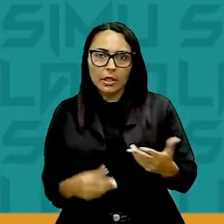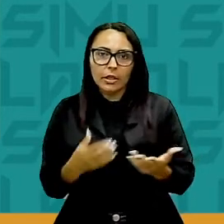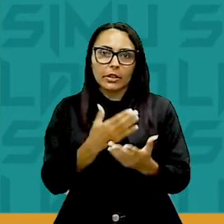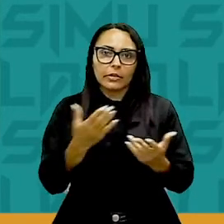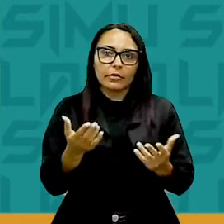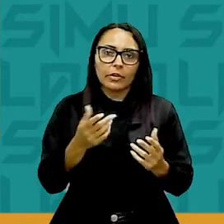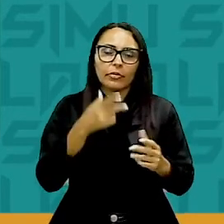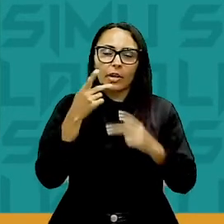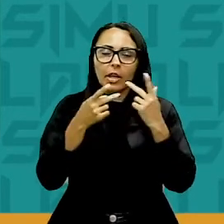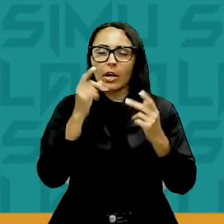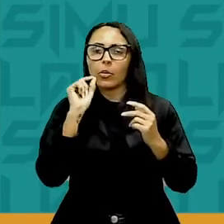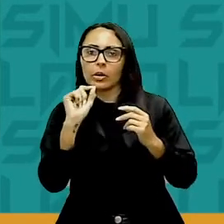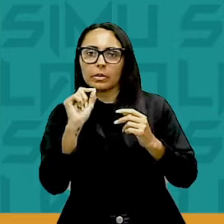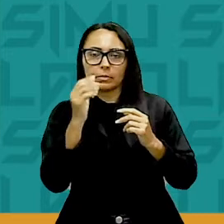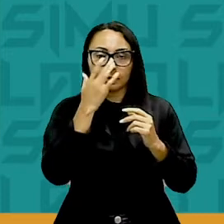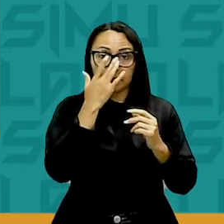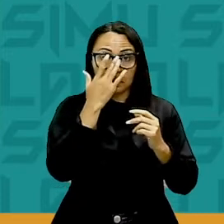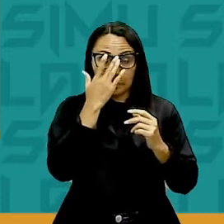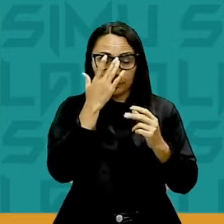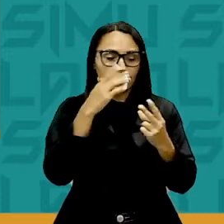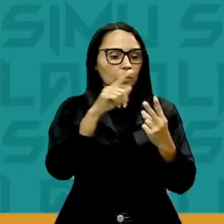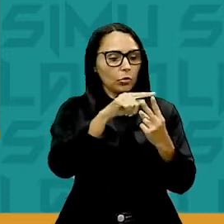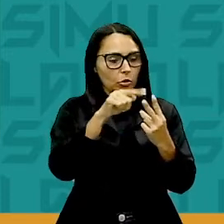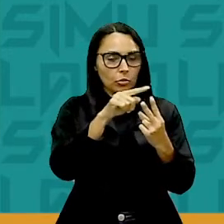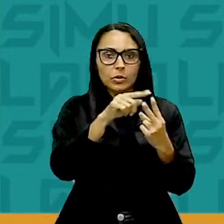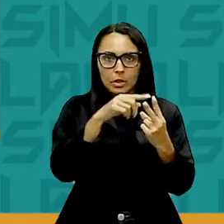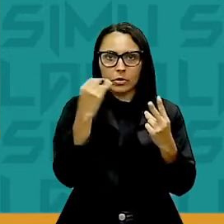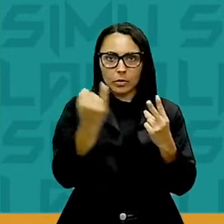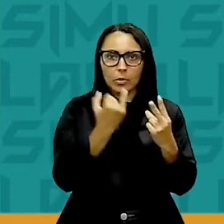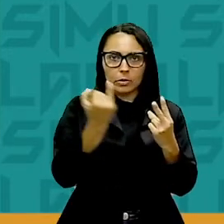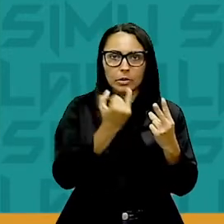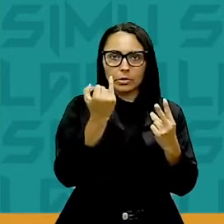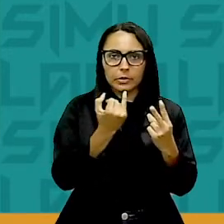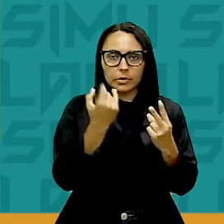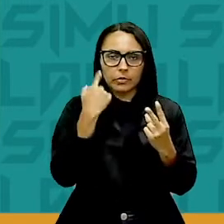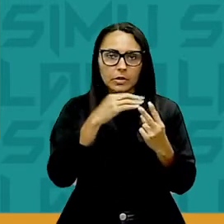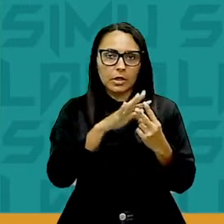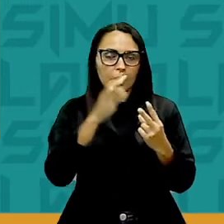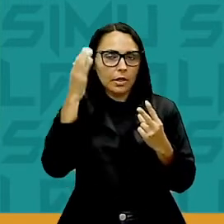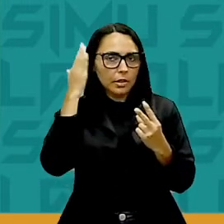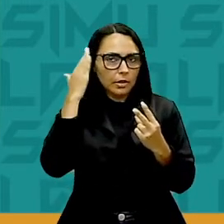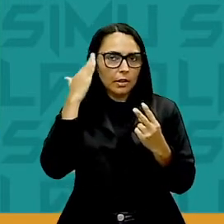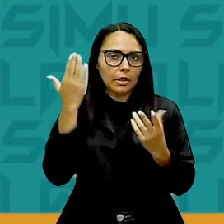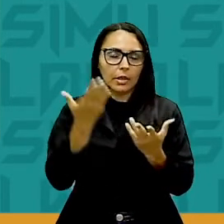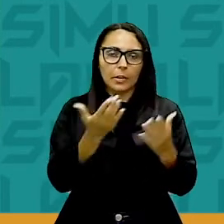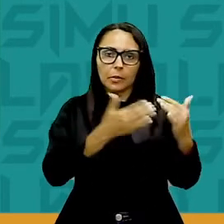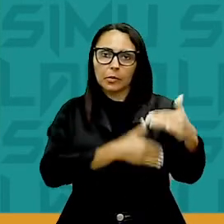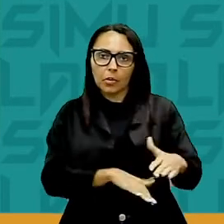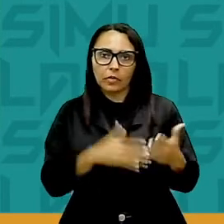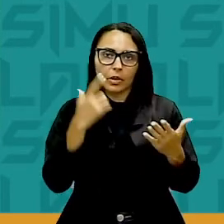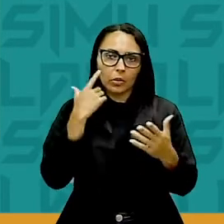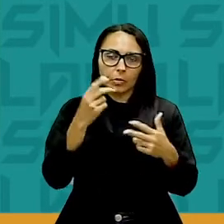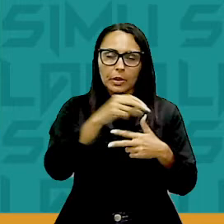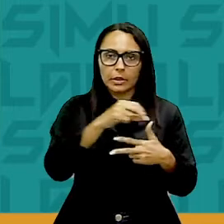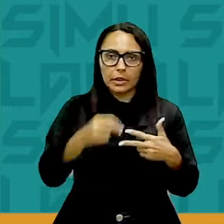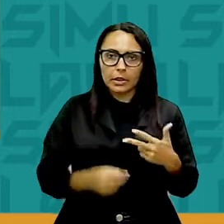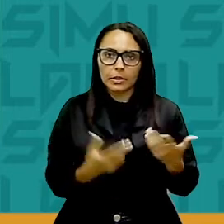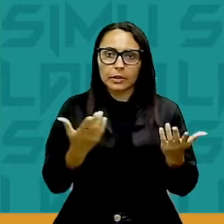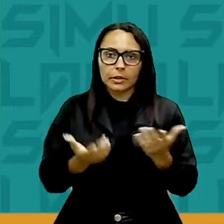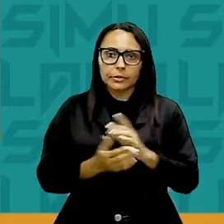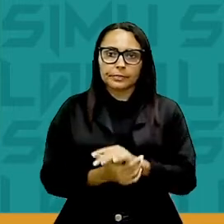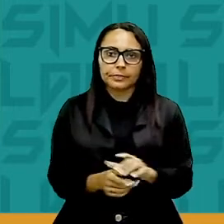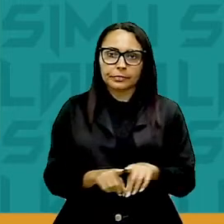quê? Sobre duas coisas que são necessárias você entender em provas como essa do Enem, principalmente na